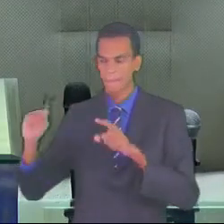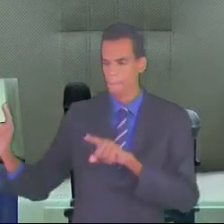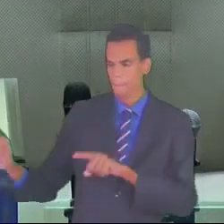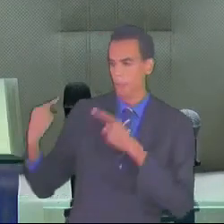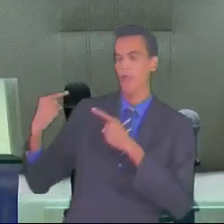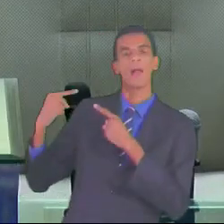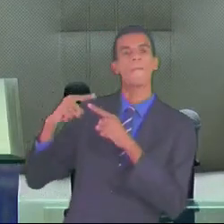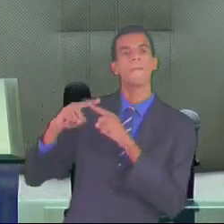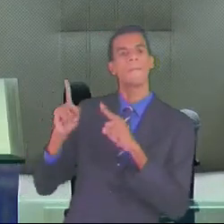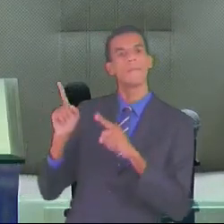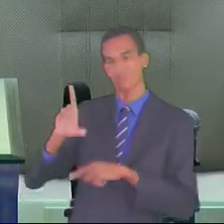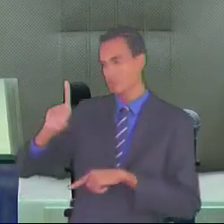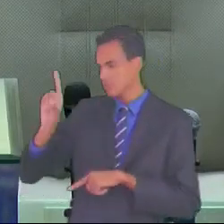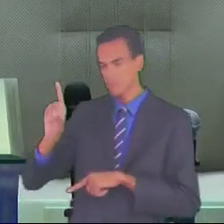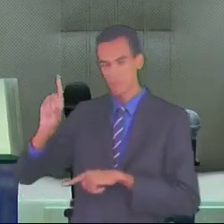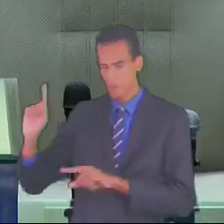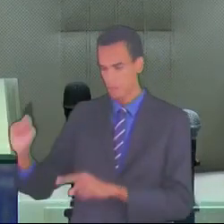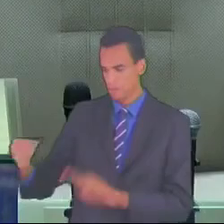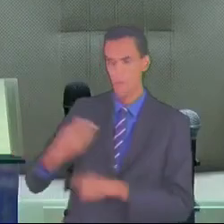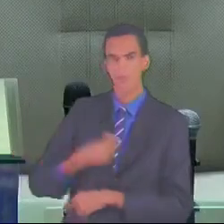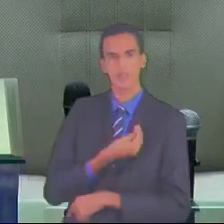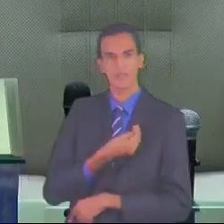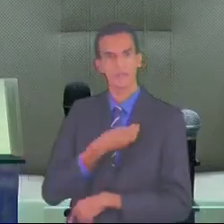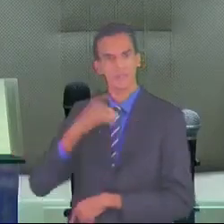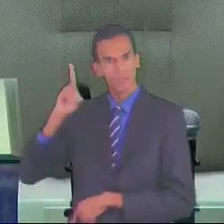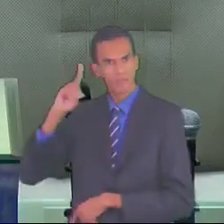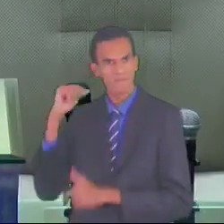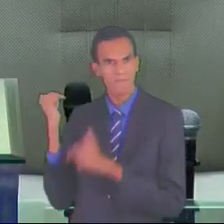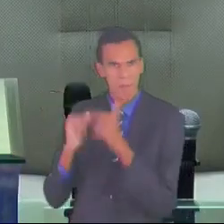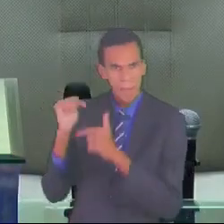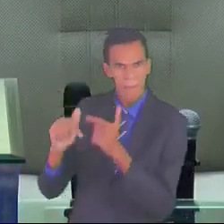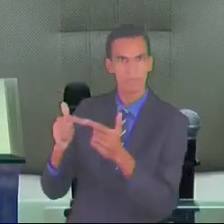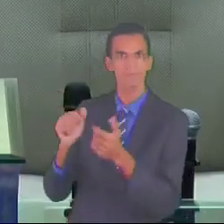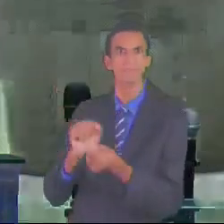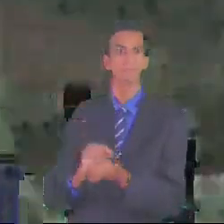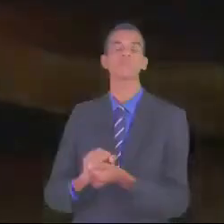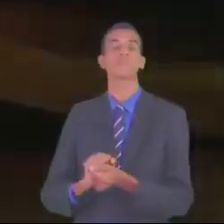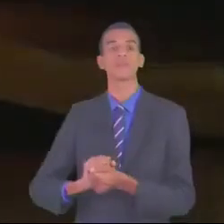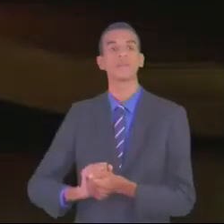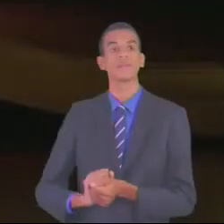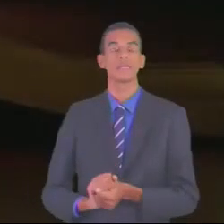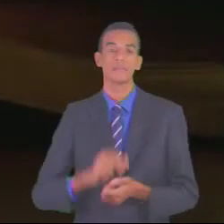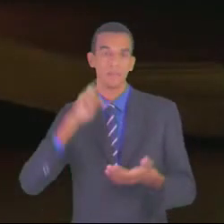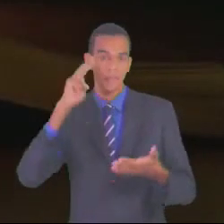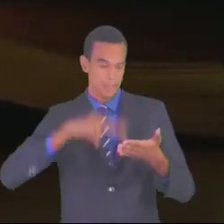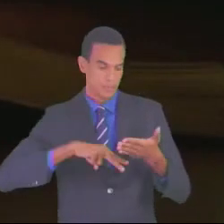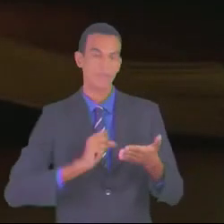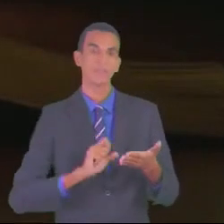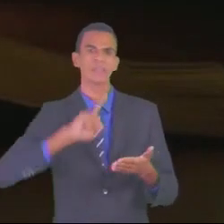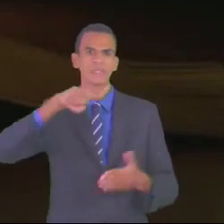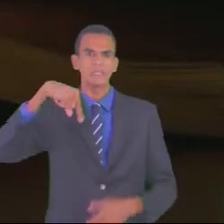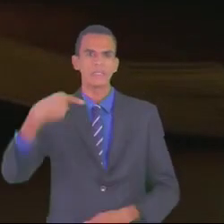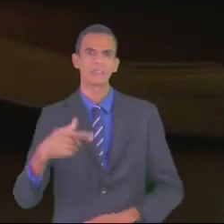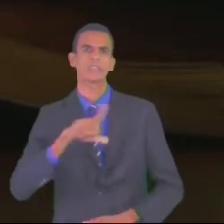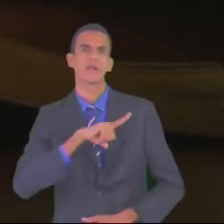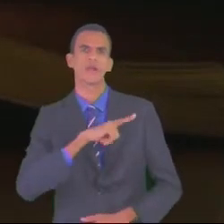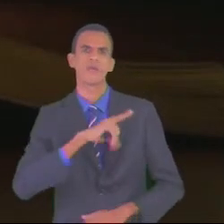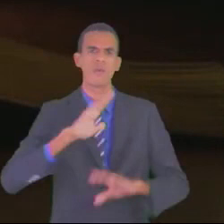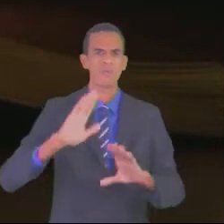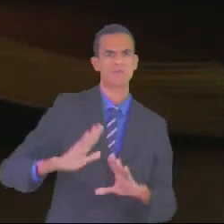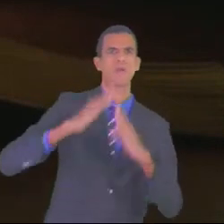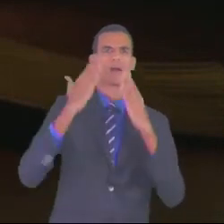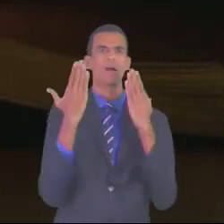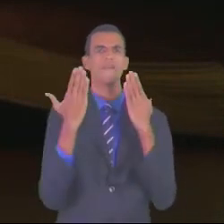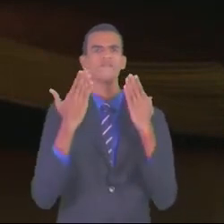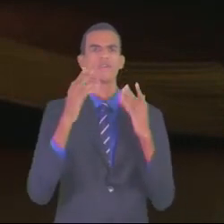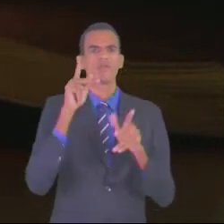na contrariedade da vida. Amém? Depois disto havia uma festa entre os judeus, e